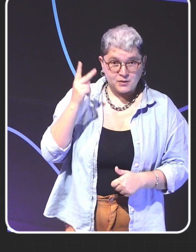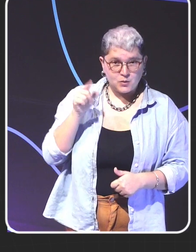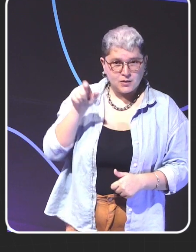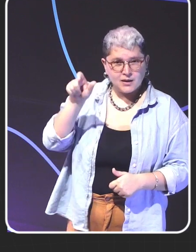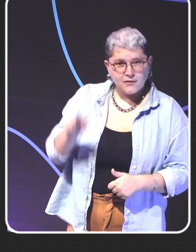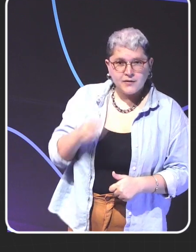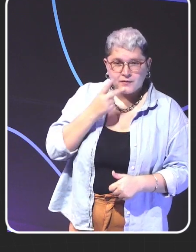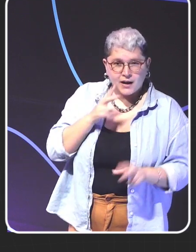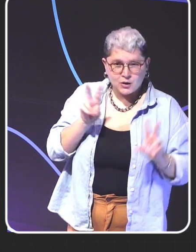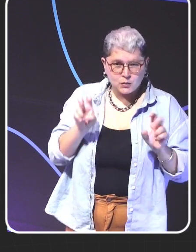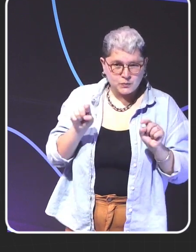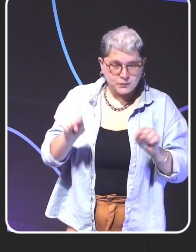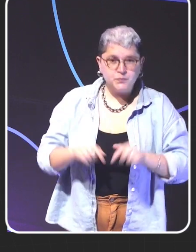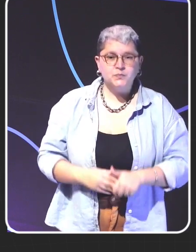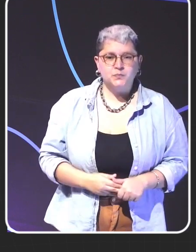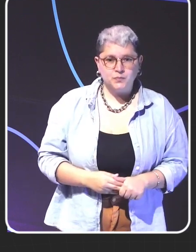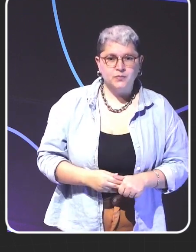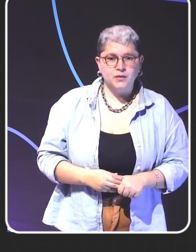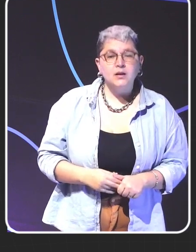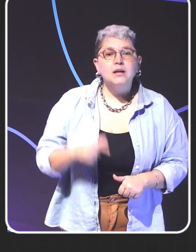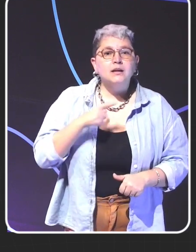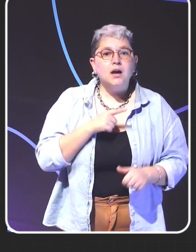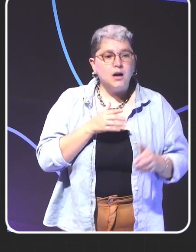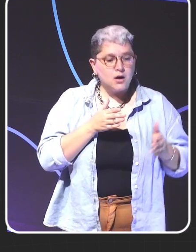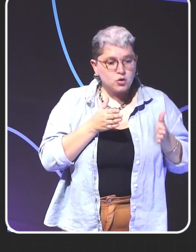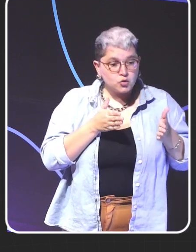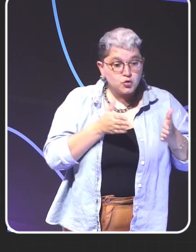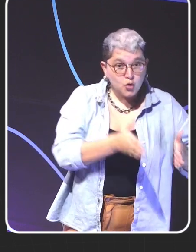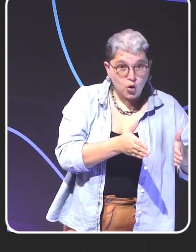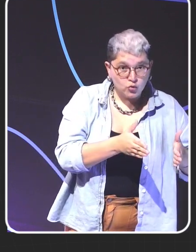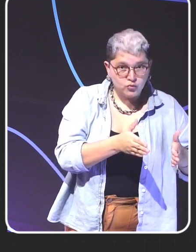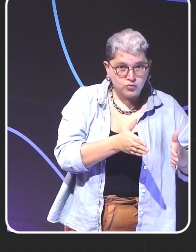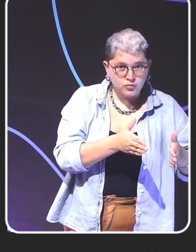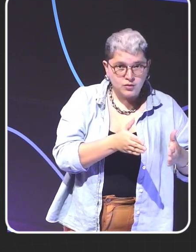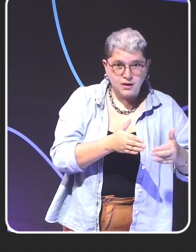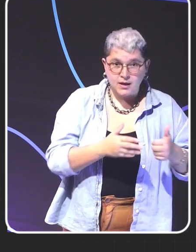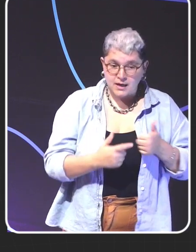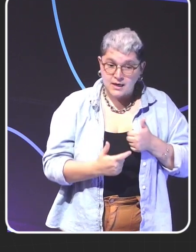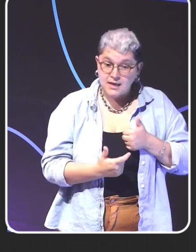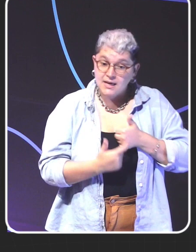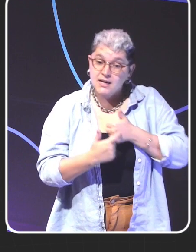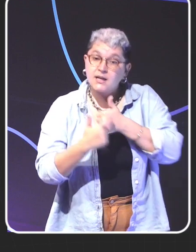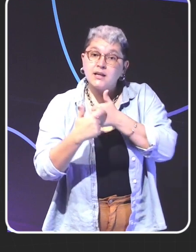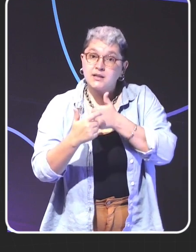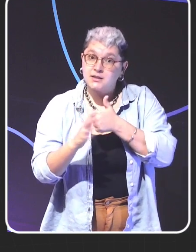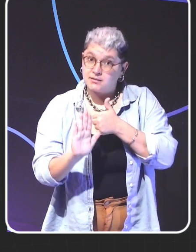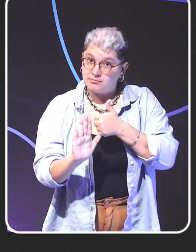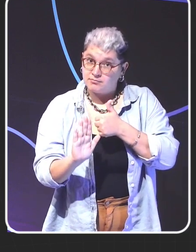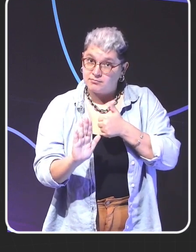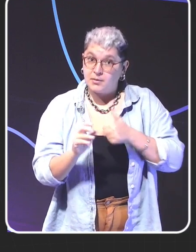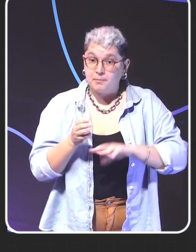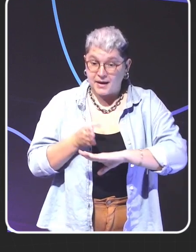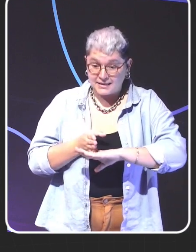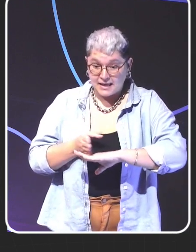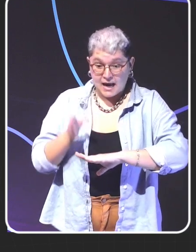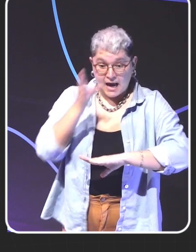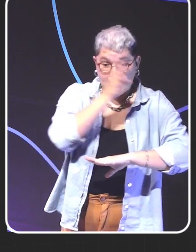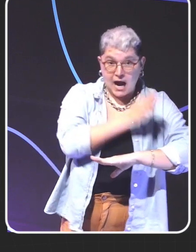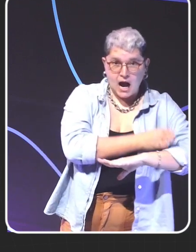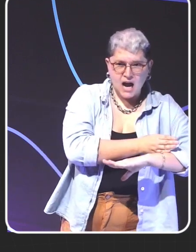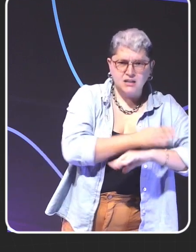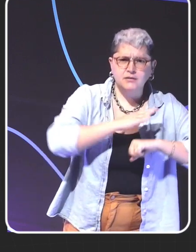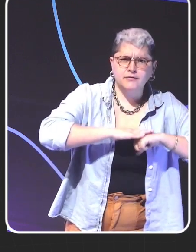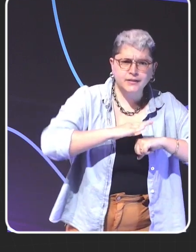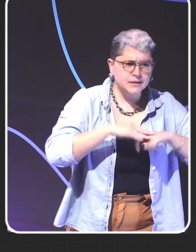né? Então, de tijolos para os cliques. Antes, fazer um negócio precisava de toda uma estrutura, de